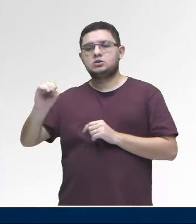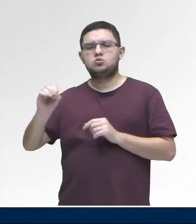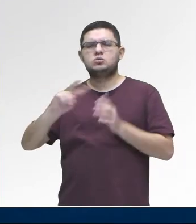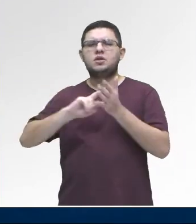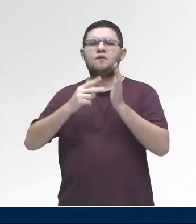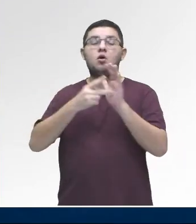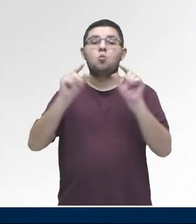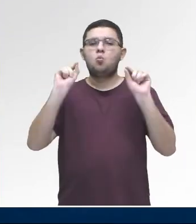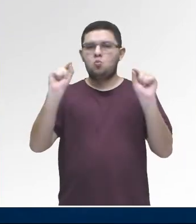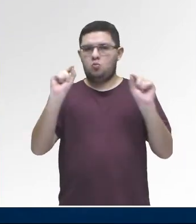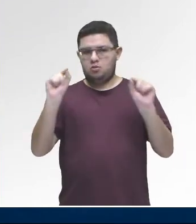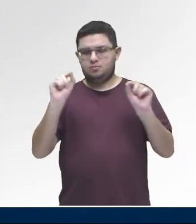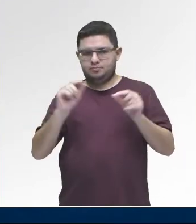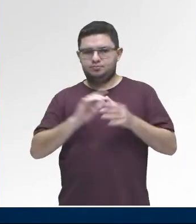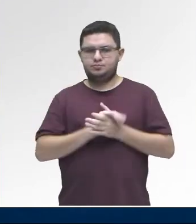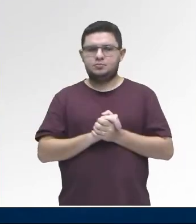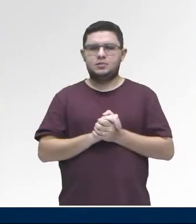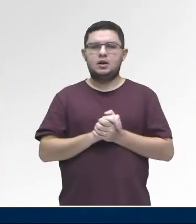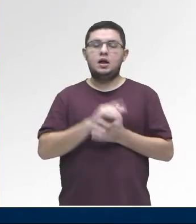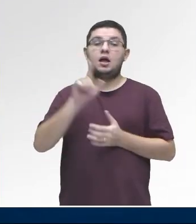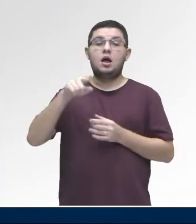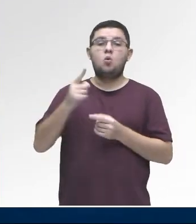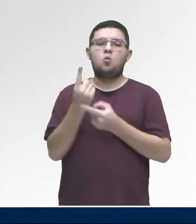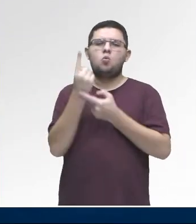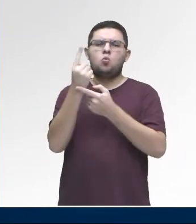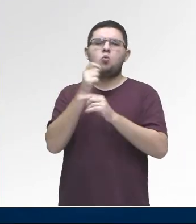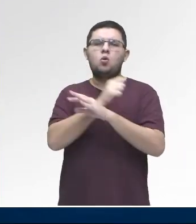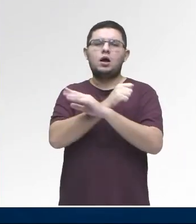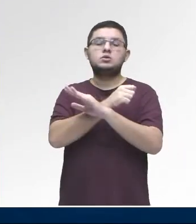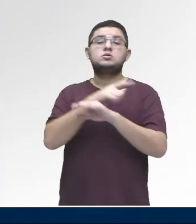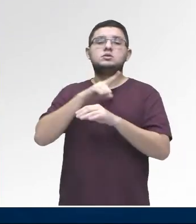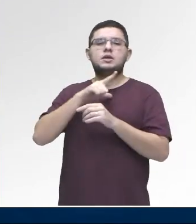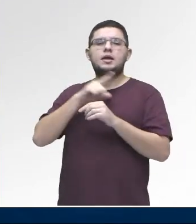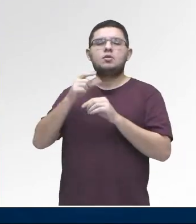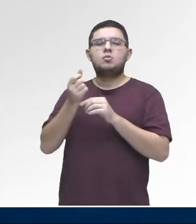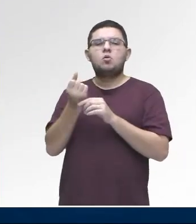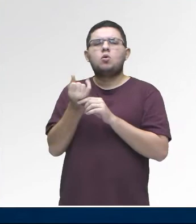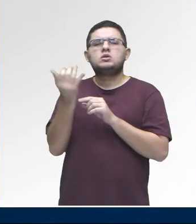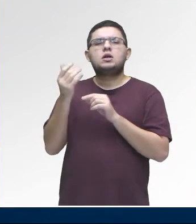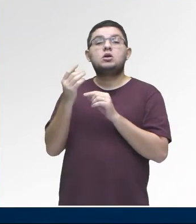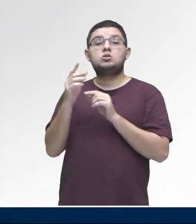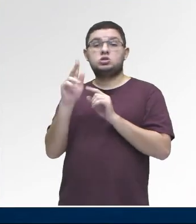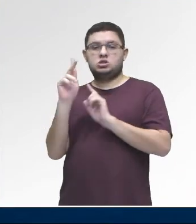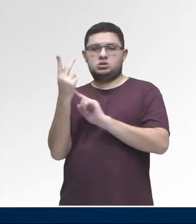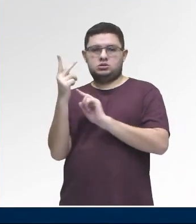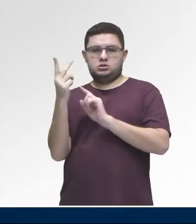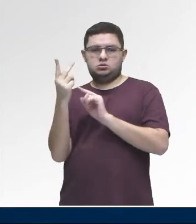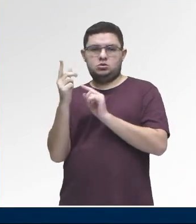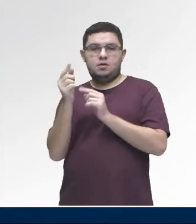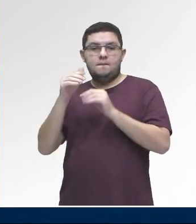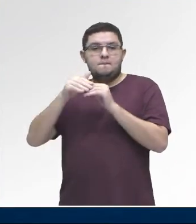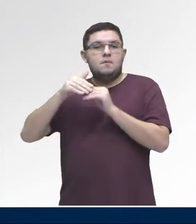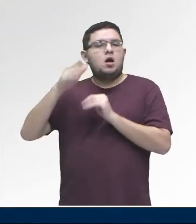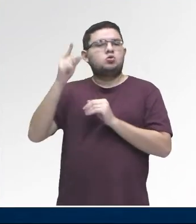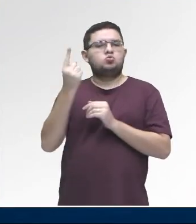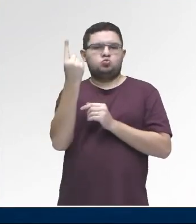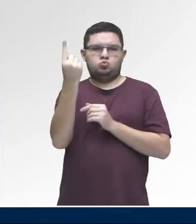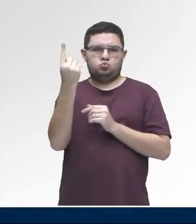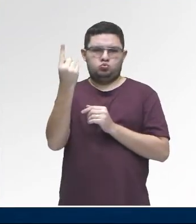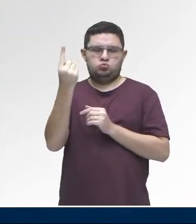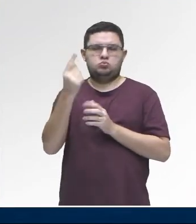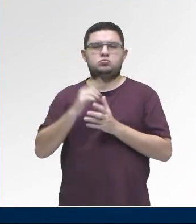um ácido que possui mais de um hidrogênio ionizável, tá bom?